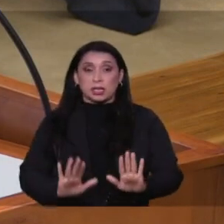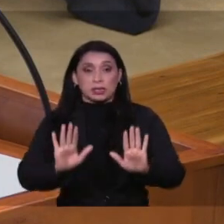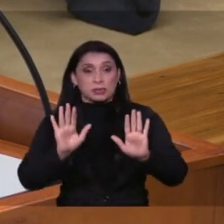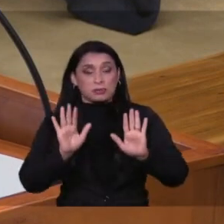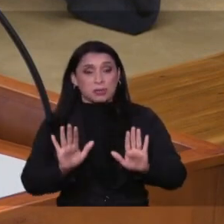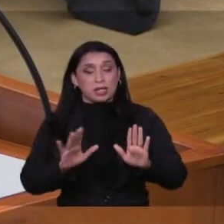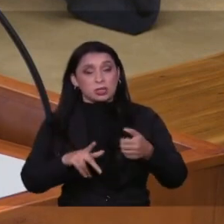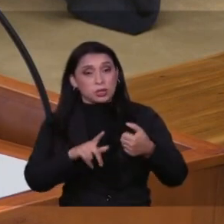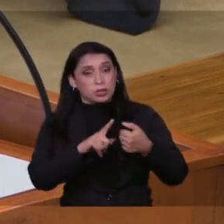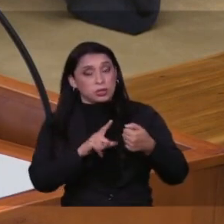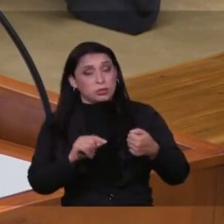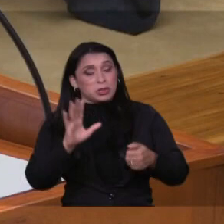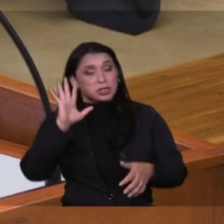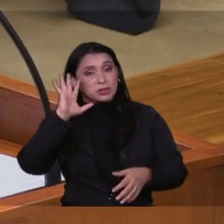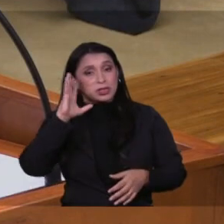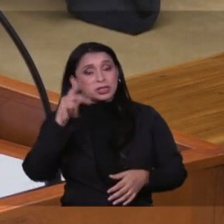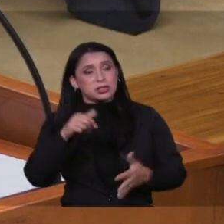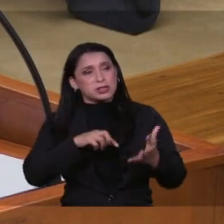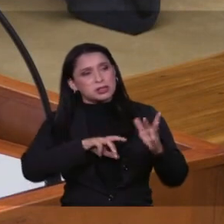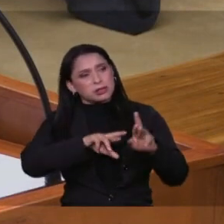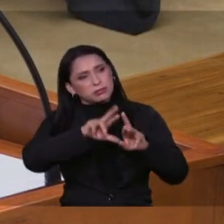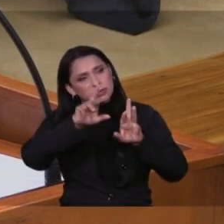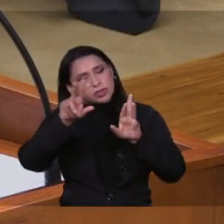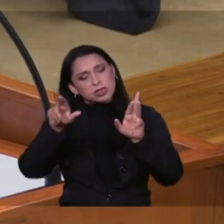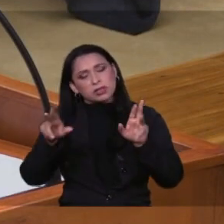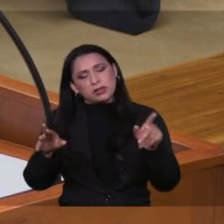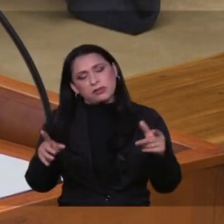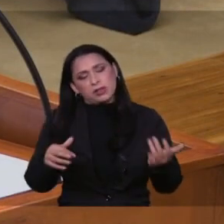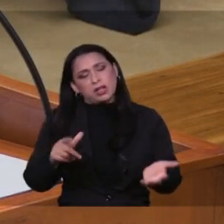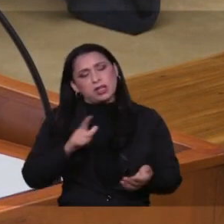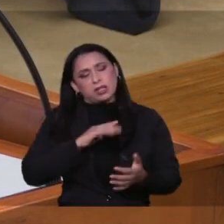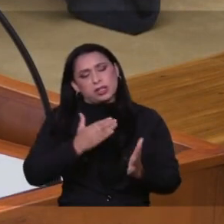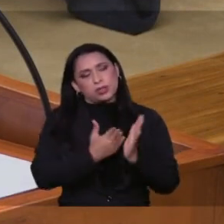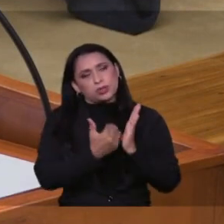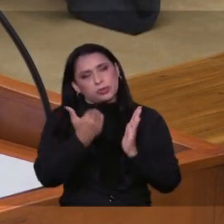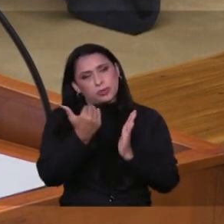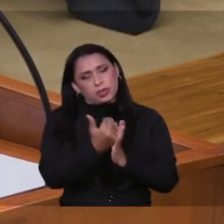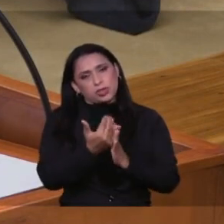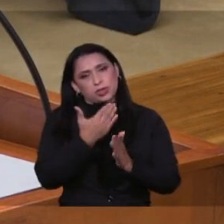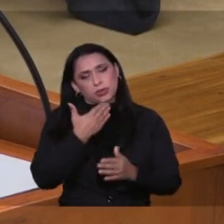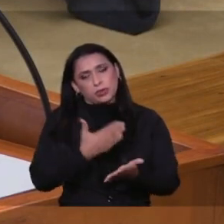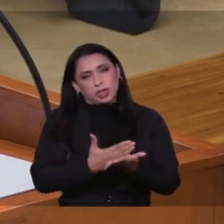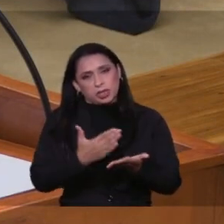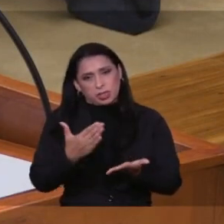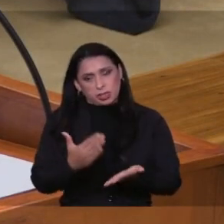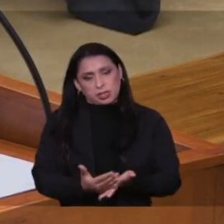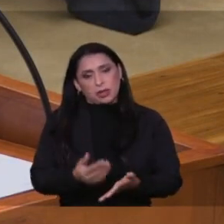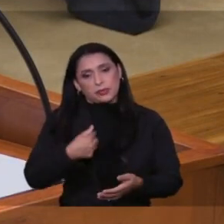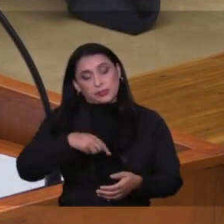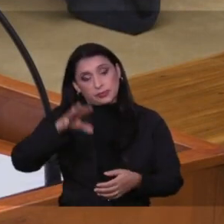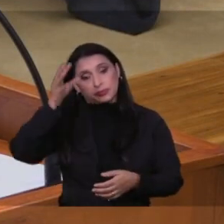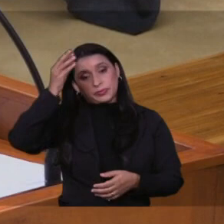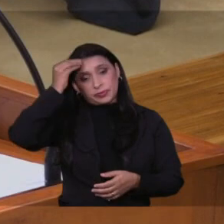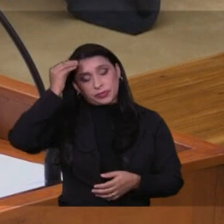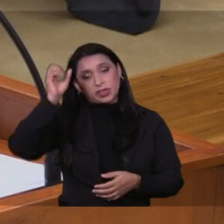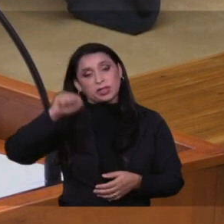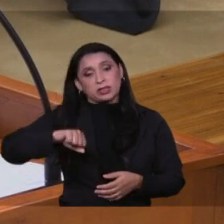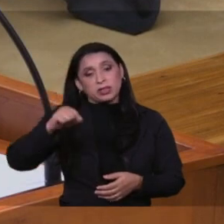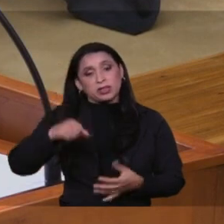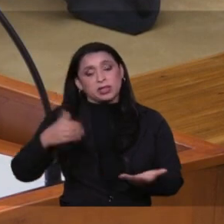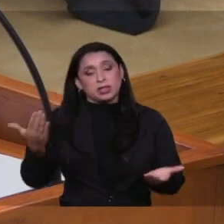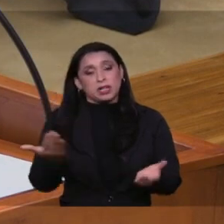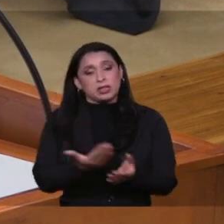o dispositivo das decisões de forma diversa daquilo que continha na petição inicial, entendendo que essa, sim, era a função da